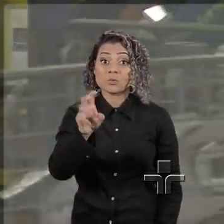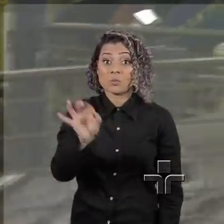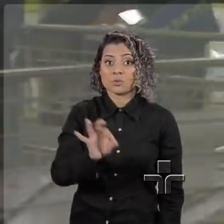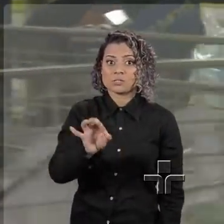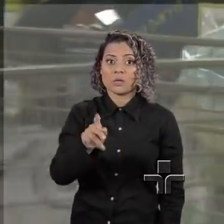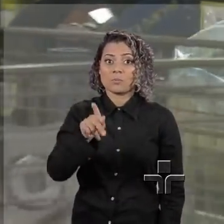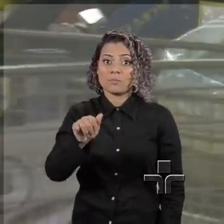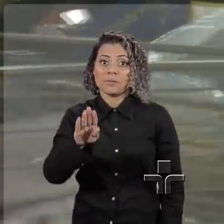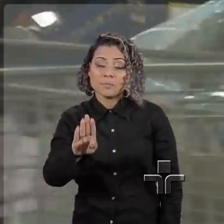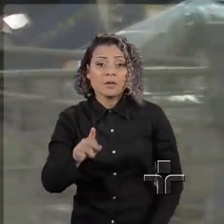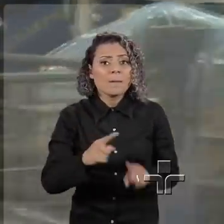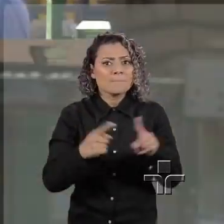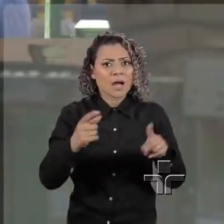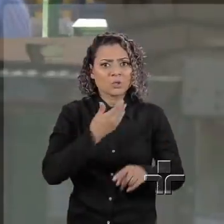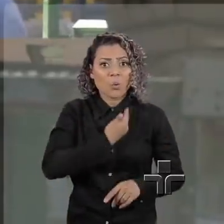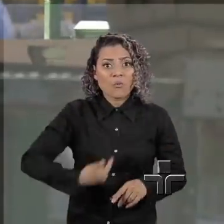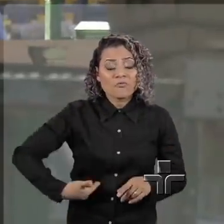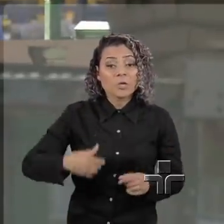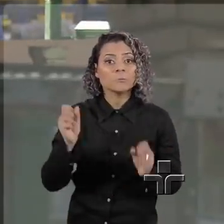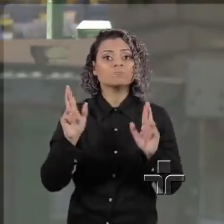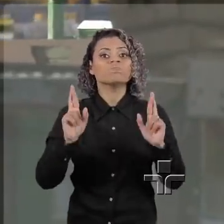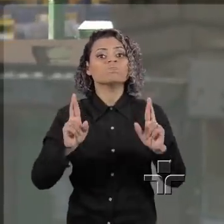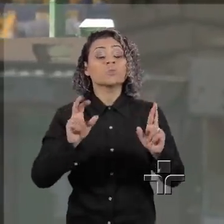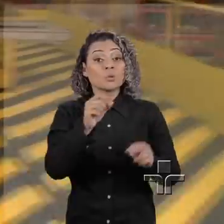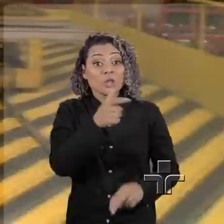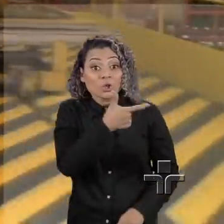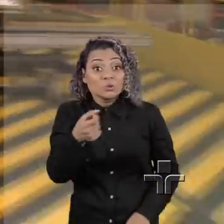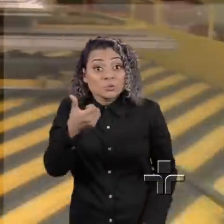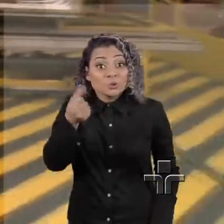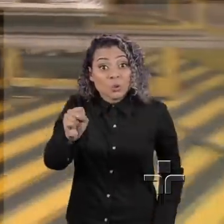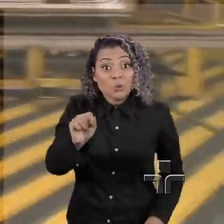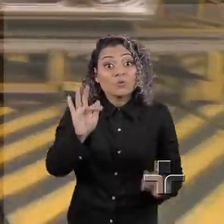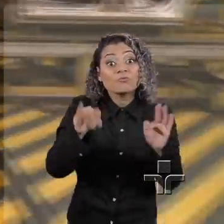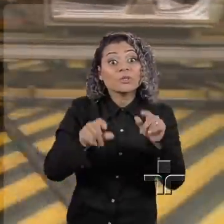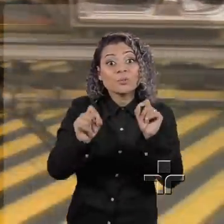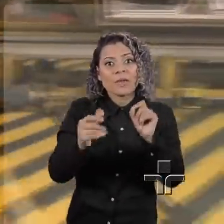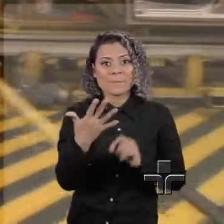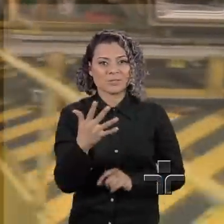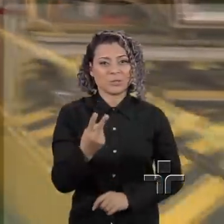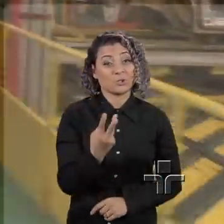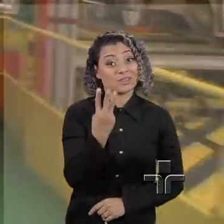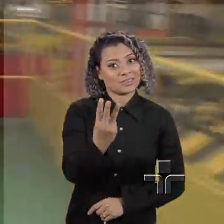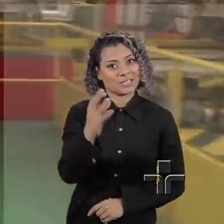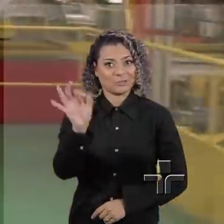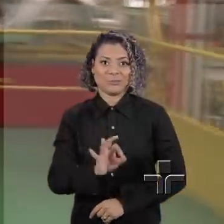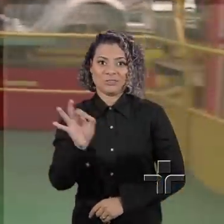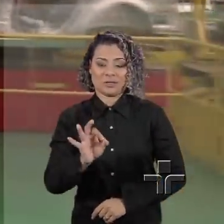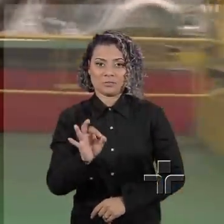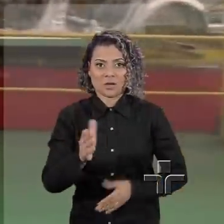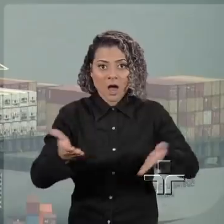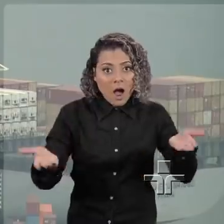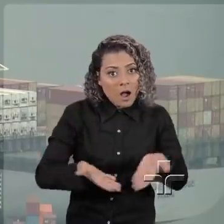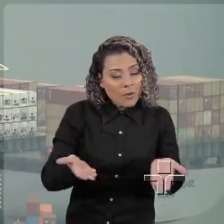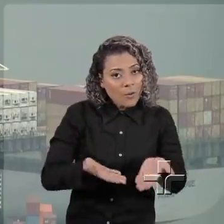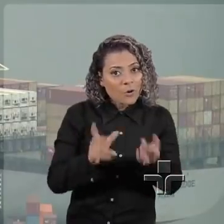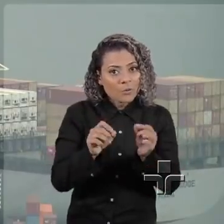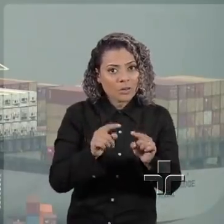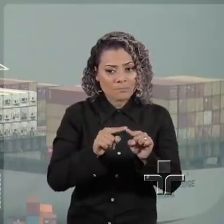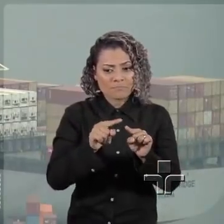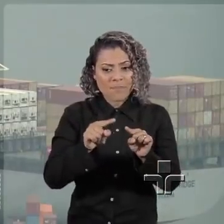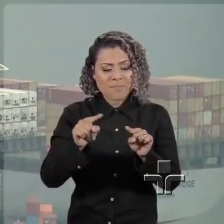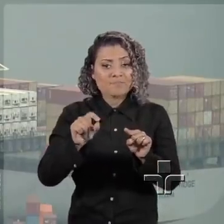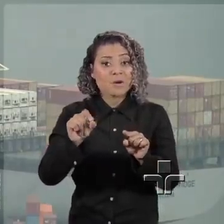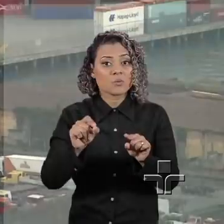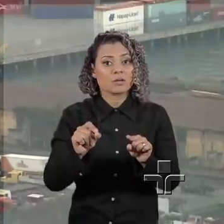A expectativa do governo era fechar 2018 com alta de 3%. Agora, a projeção é que o